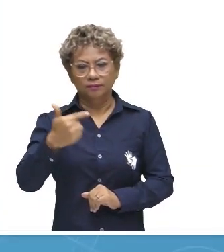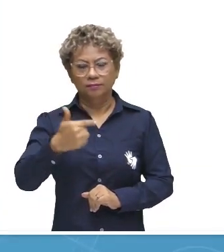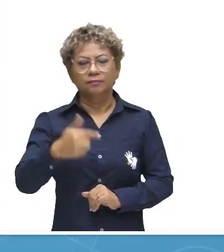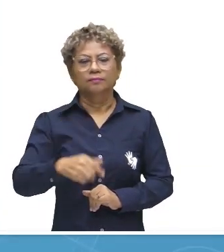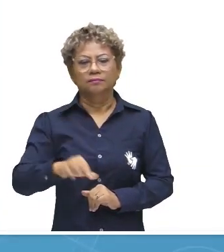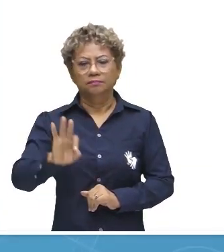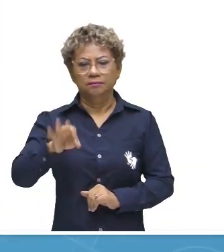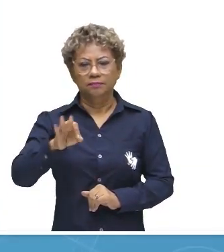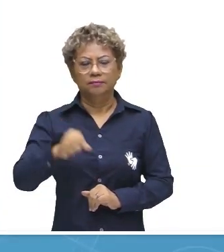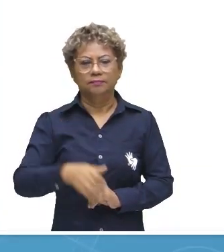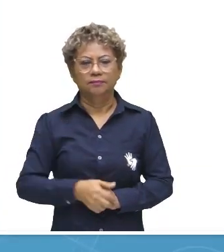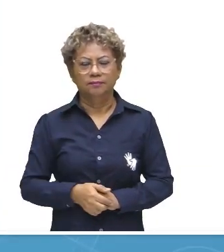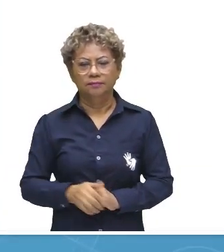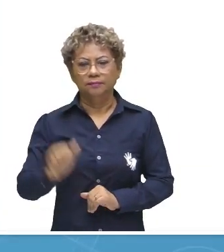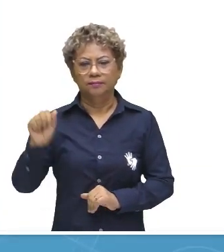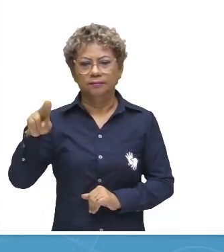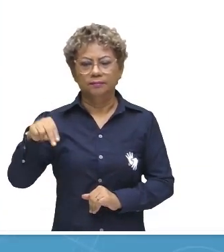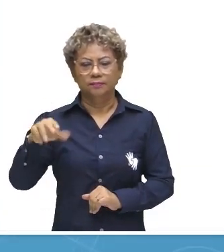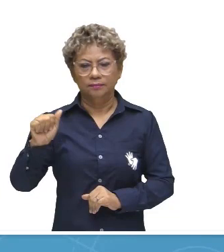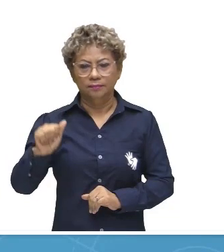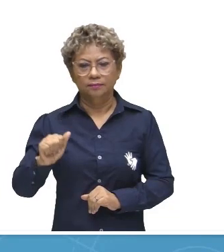Nós temos aqui Ana Cláudia, né?